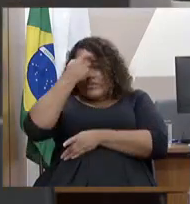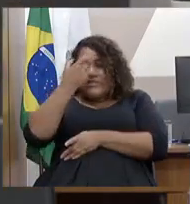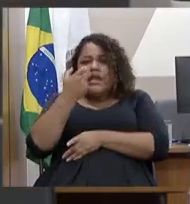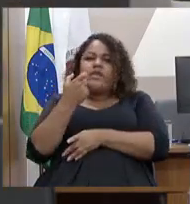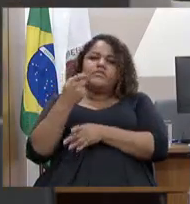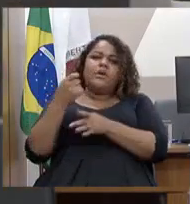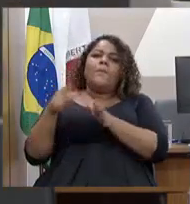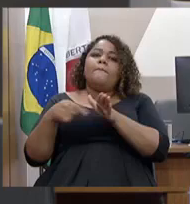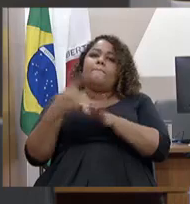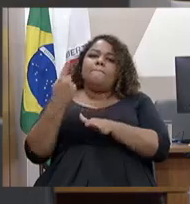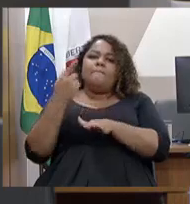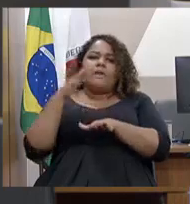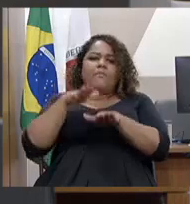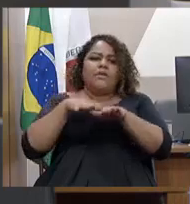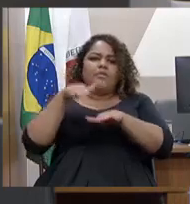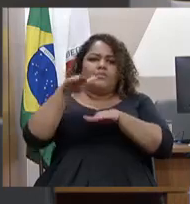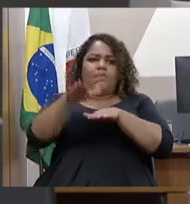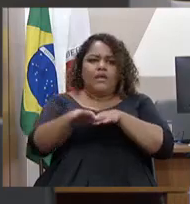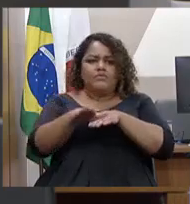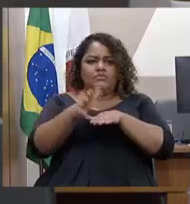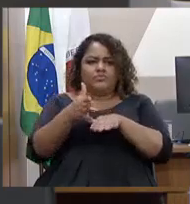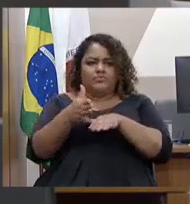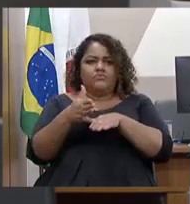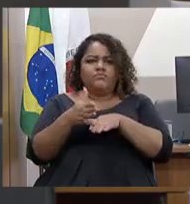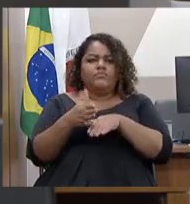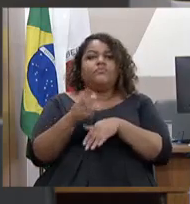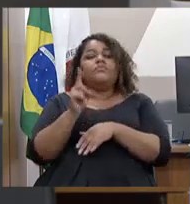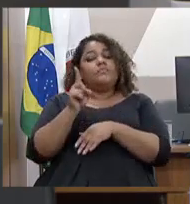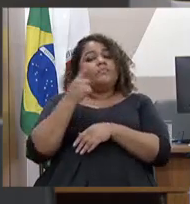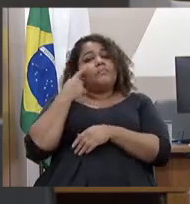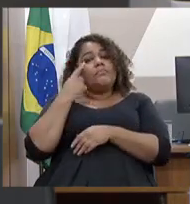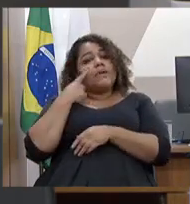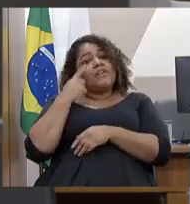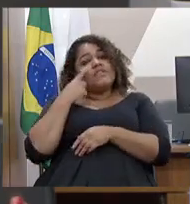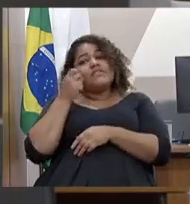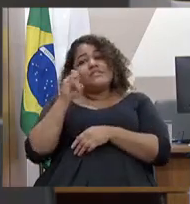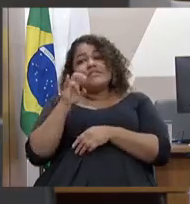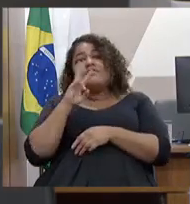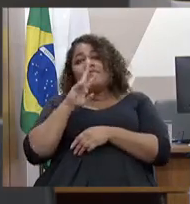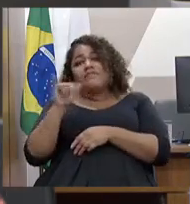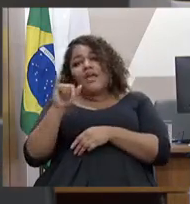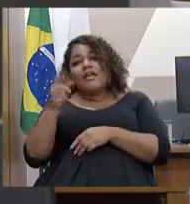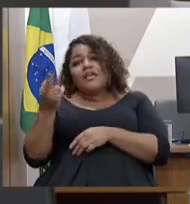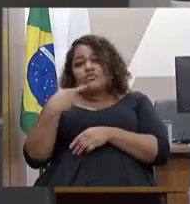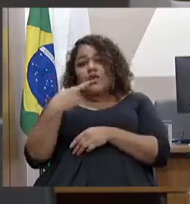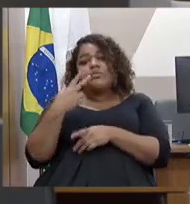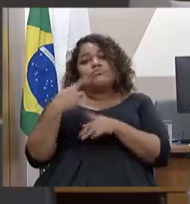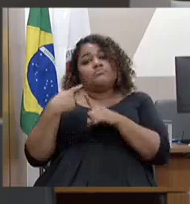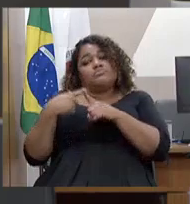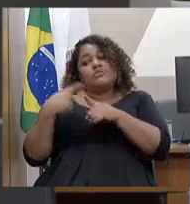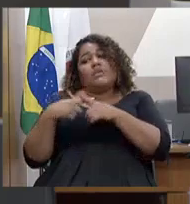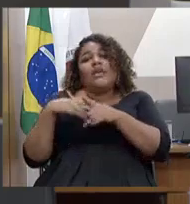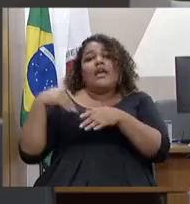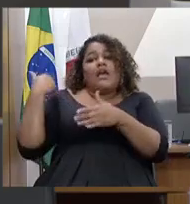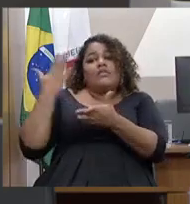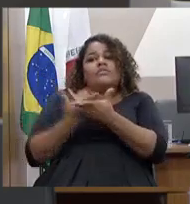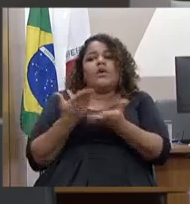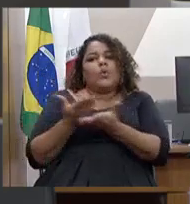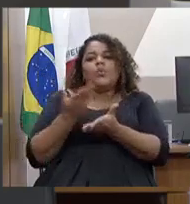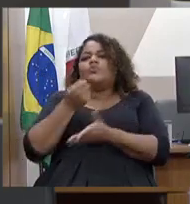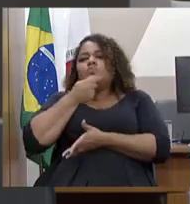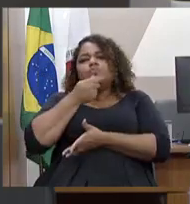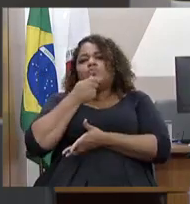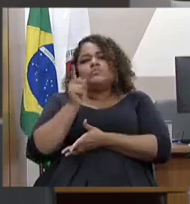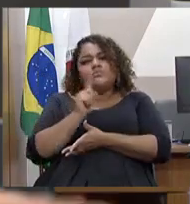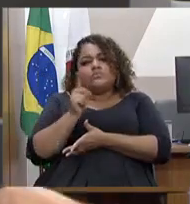próximo para a gente tentar até para ver se realmente vai ter algum resultado não porque isso não existe né então assim acho que é importante ações